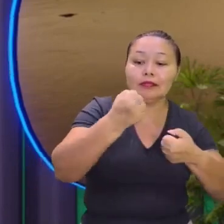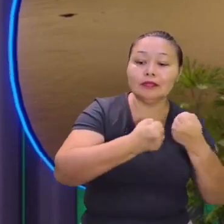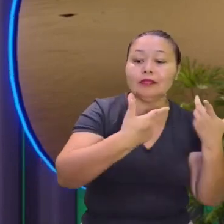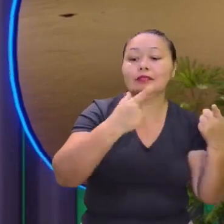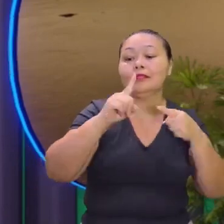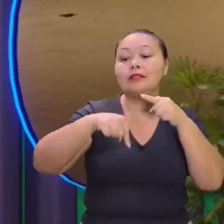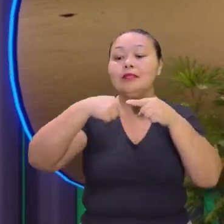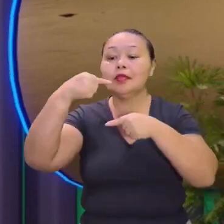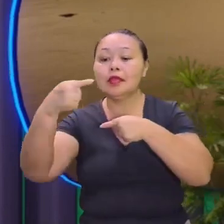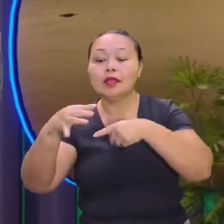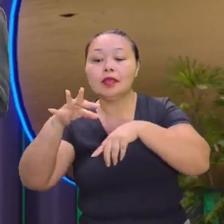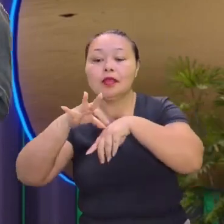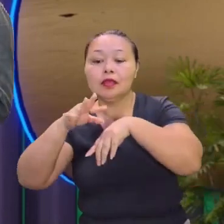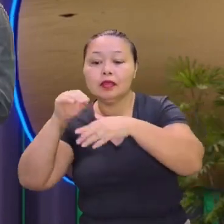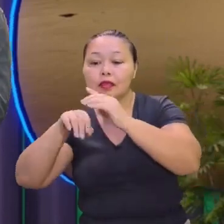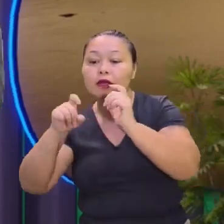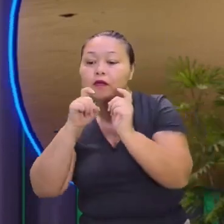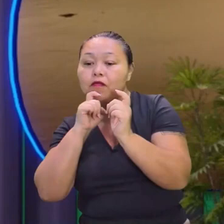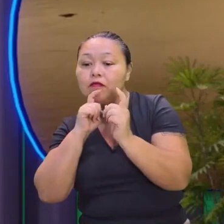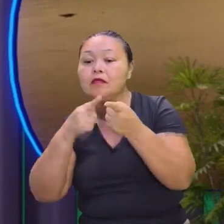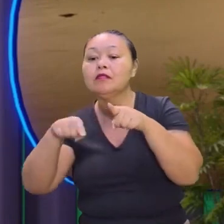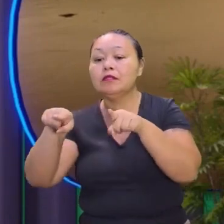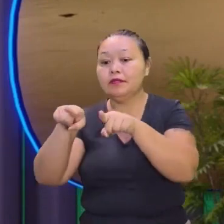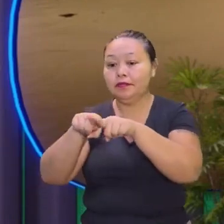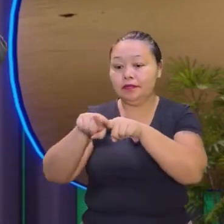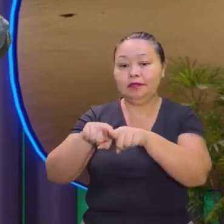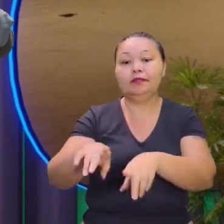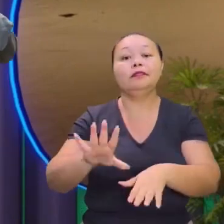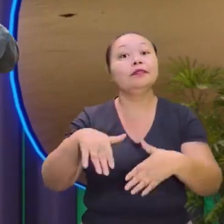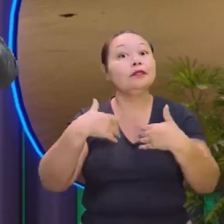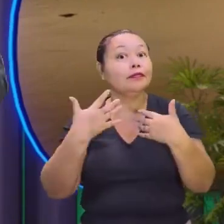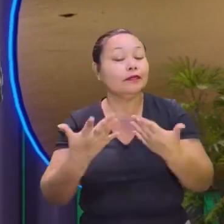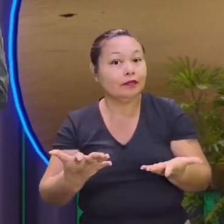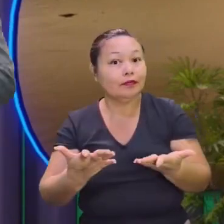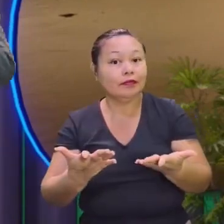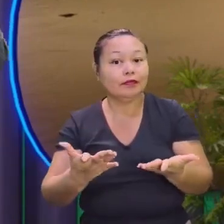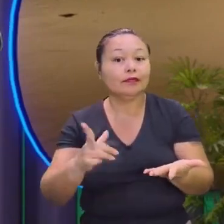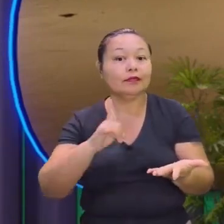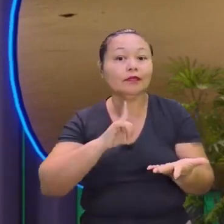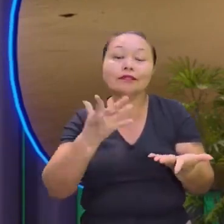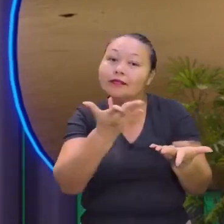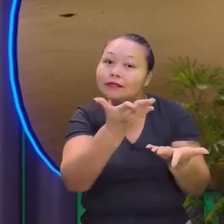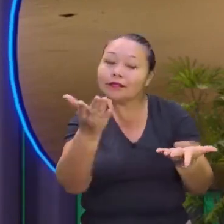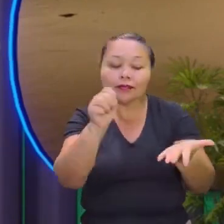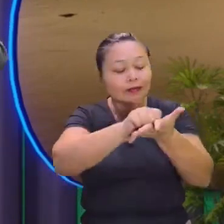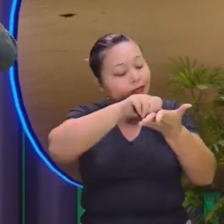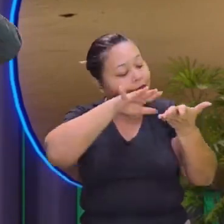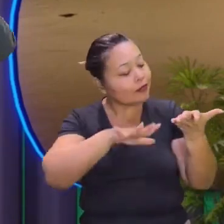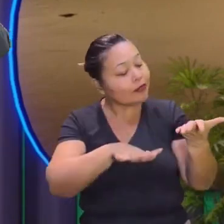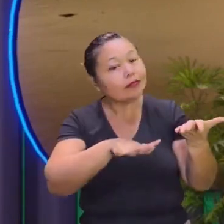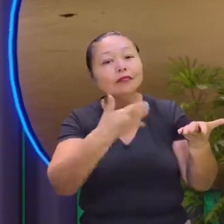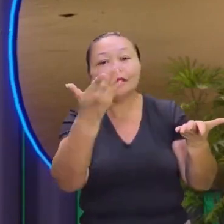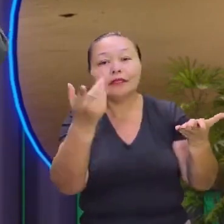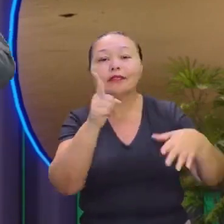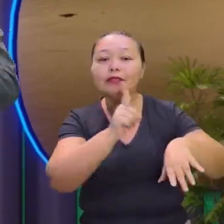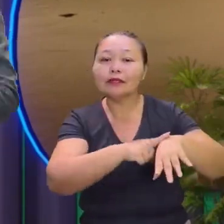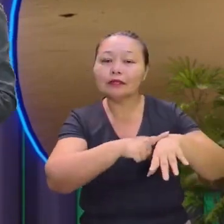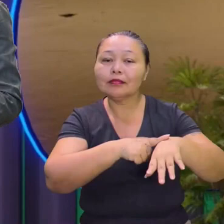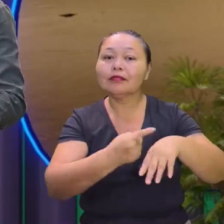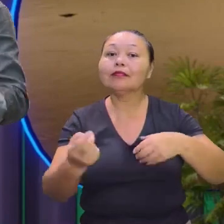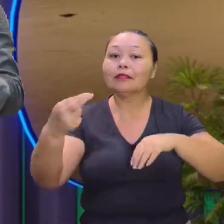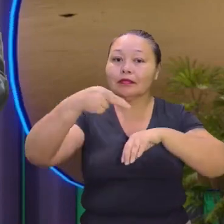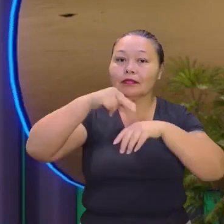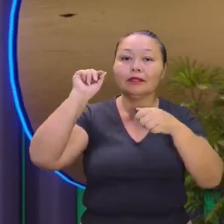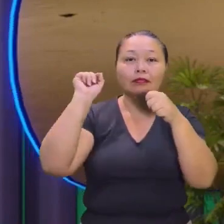área moveleira. É isso? Muito bem, exato. Beleza, então agora você fica aí com a sua atividade. Daqui a pouco a